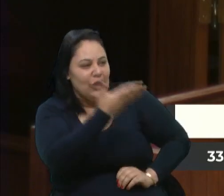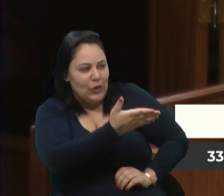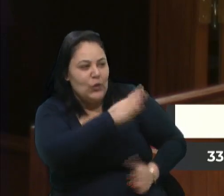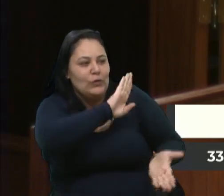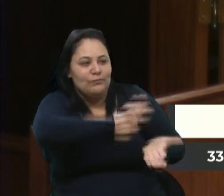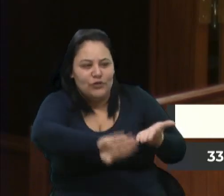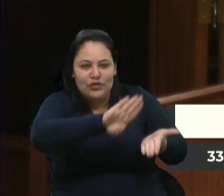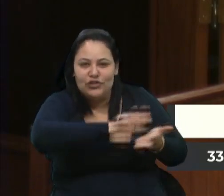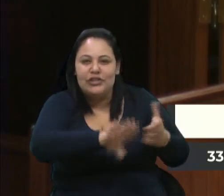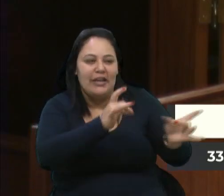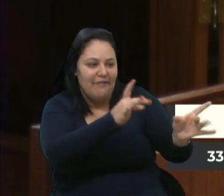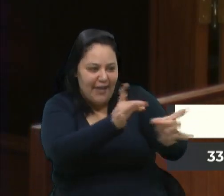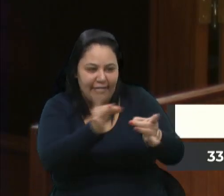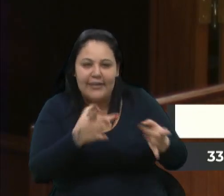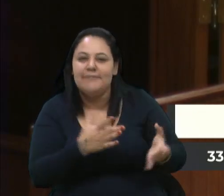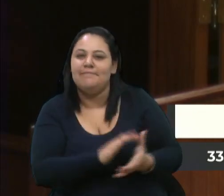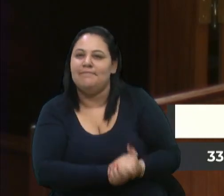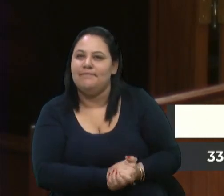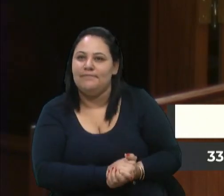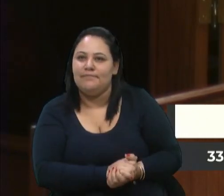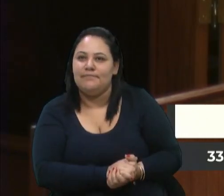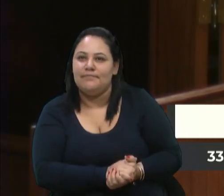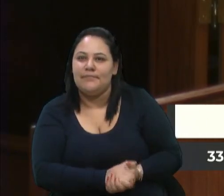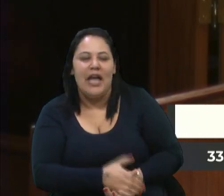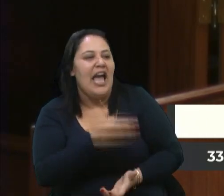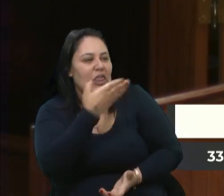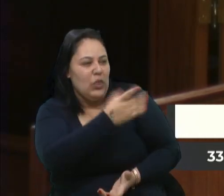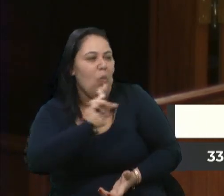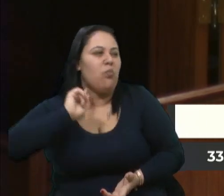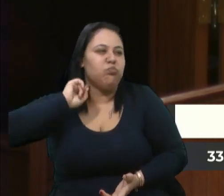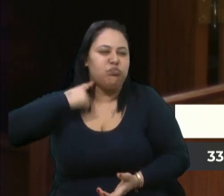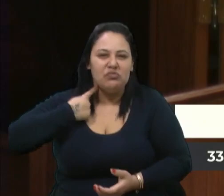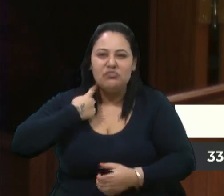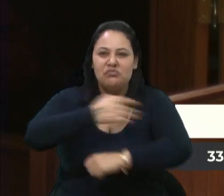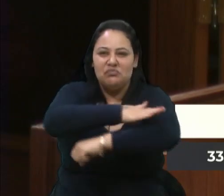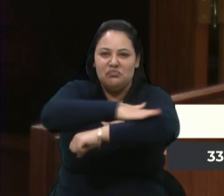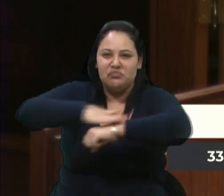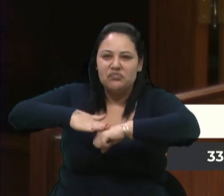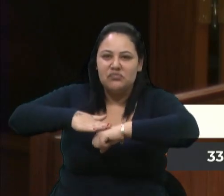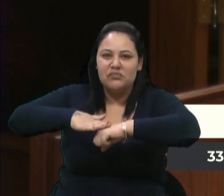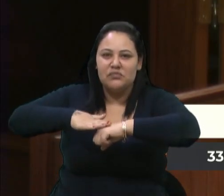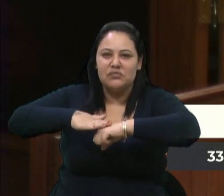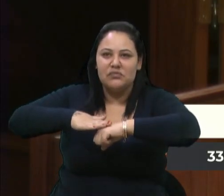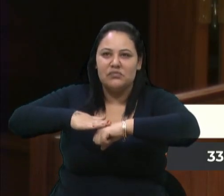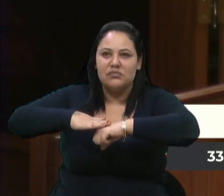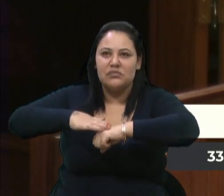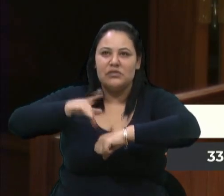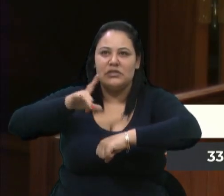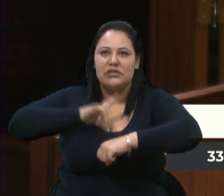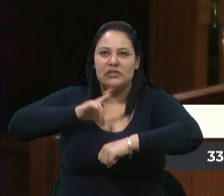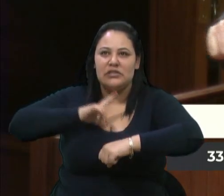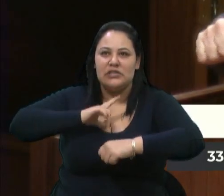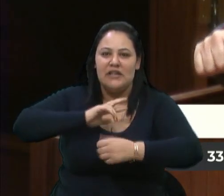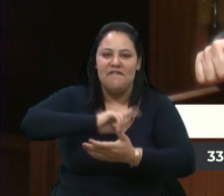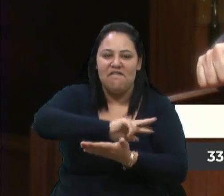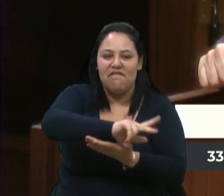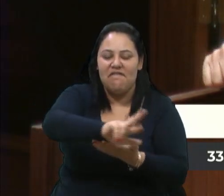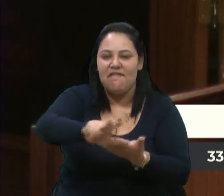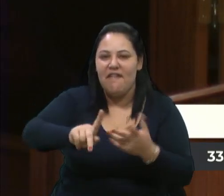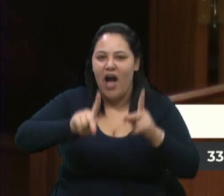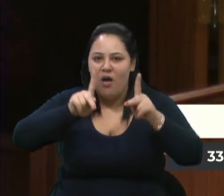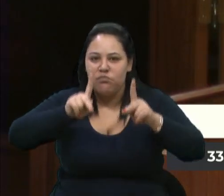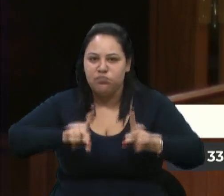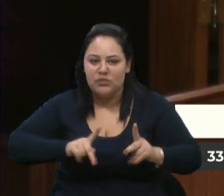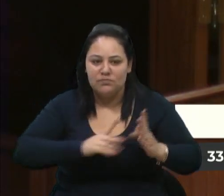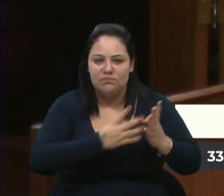vendas, é tu, né, que suja as nossas calçadas, e são vários do entorno